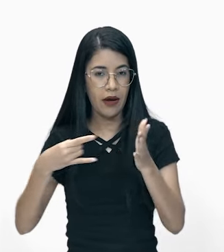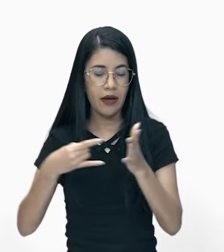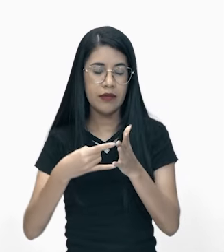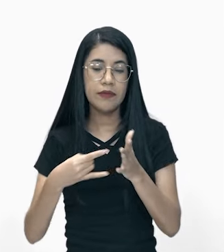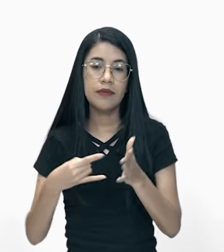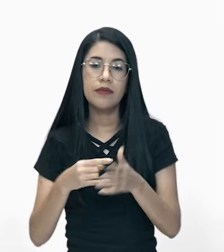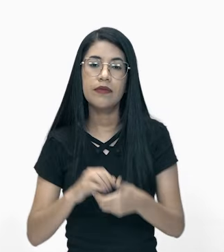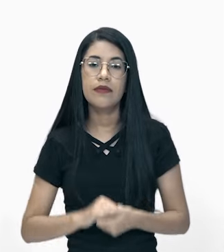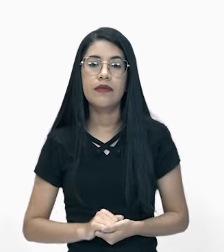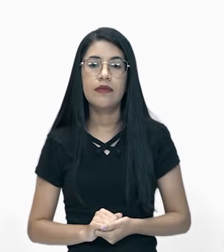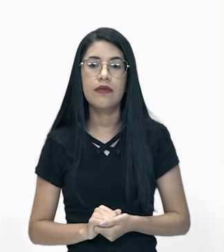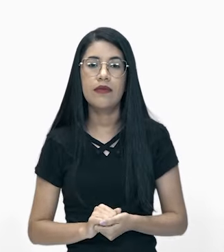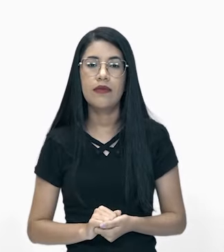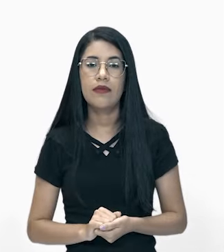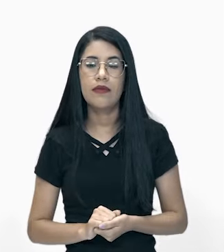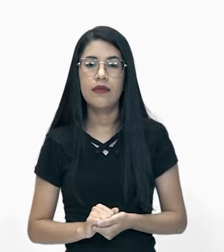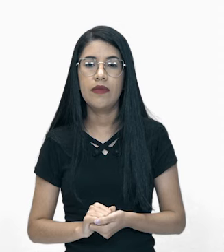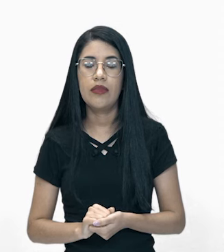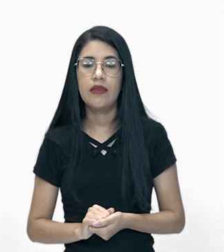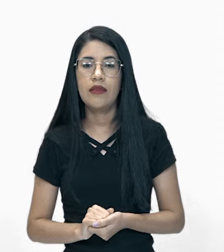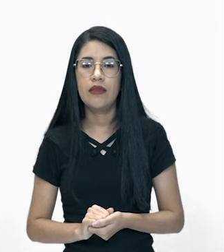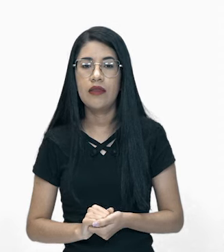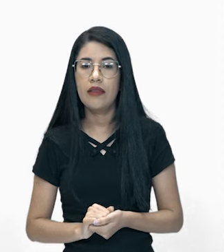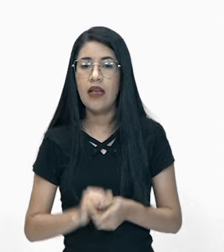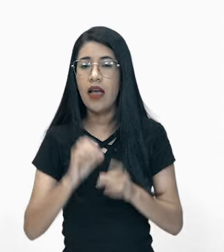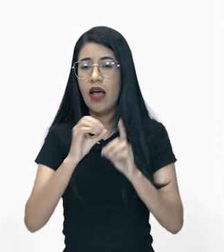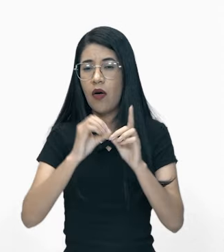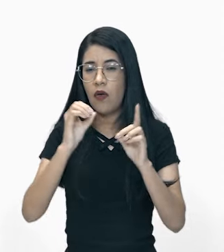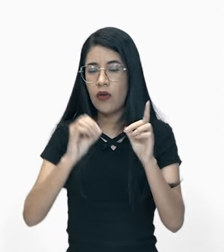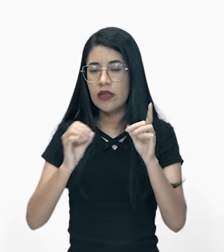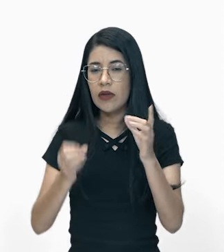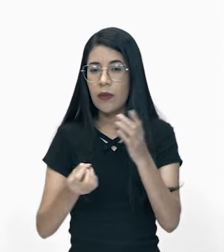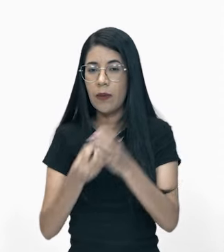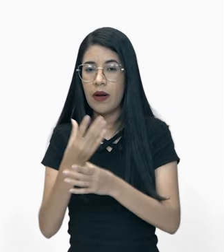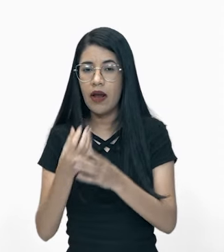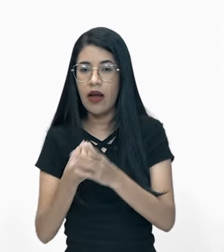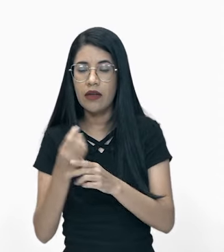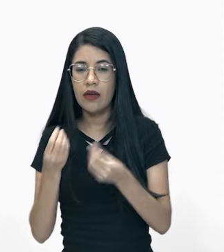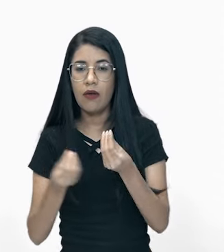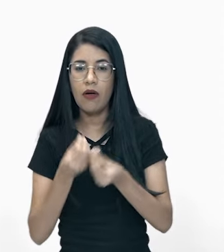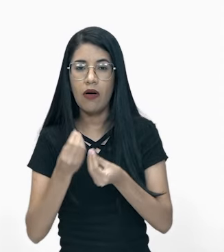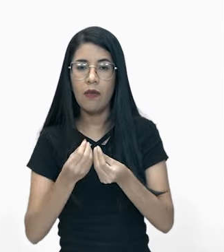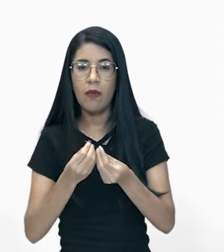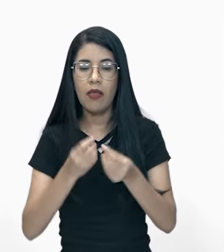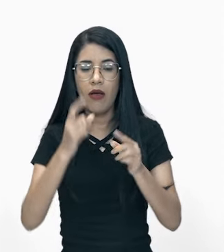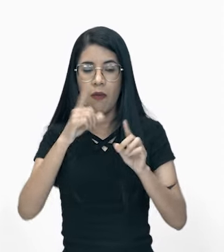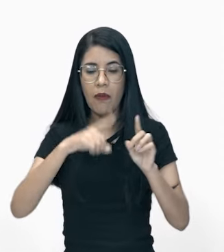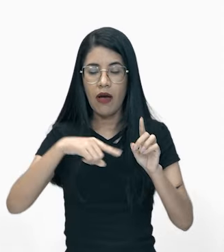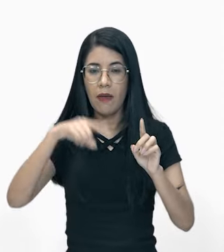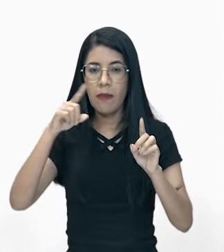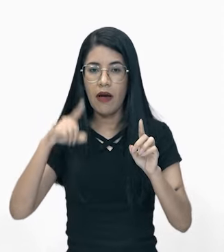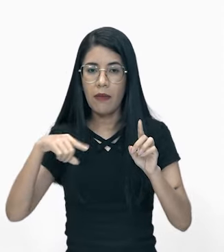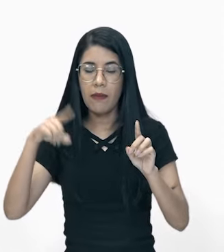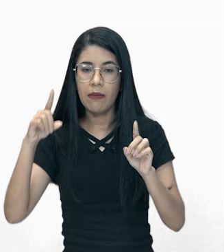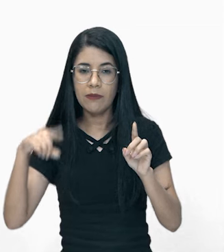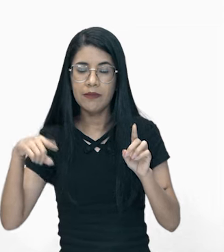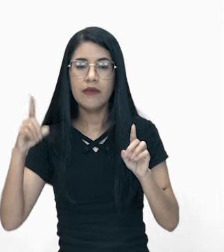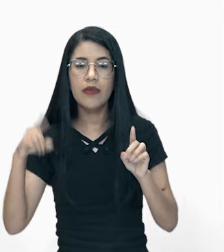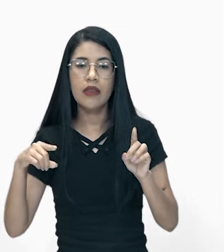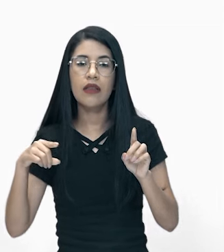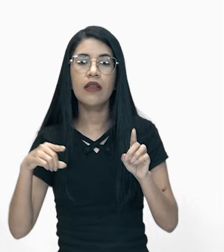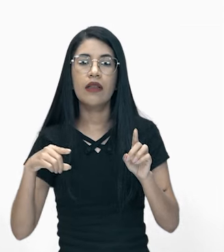ondas eletromagnéticas são ondas formadas pela oscilação de um campo elétrico